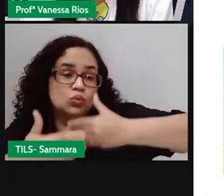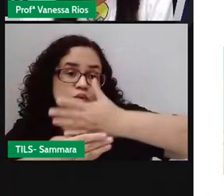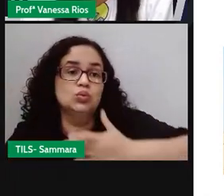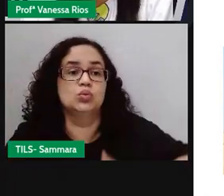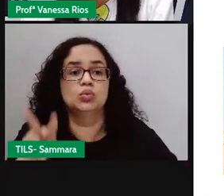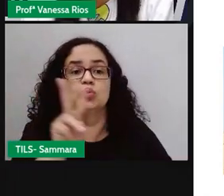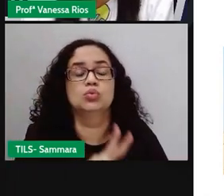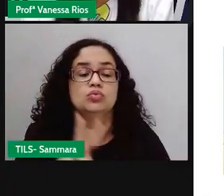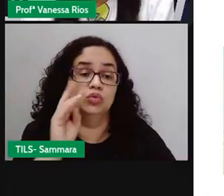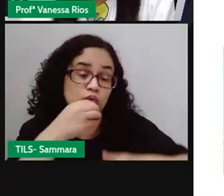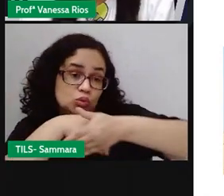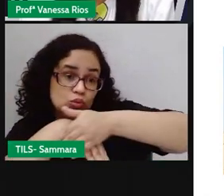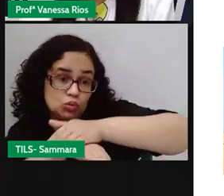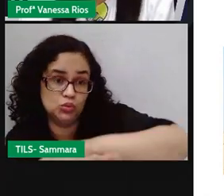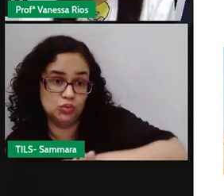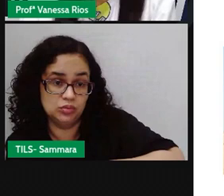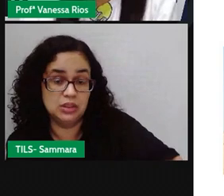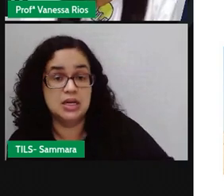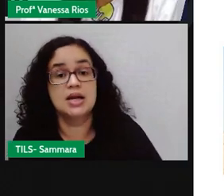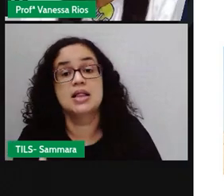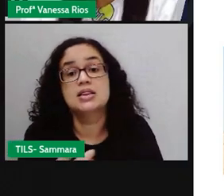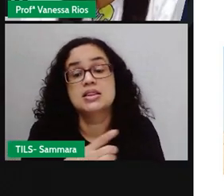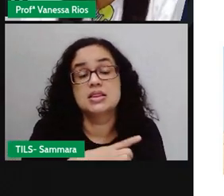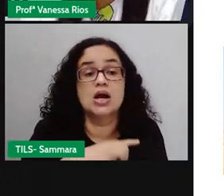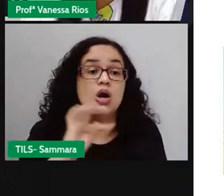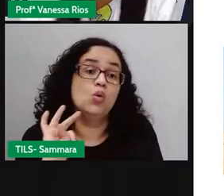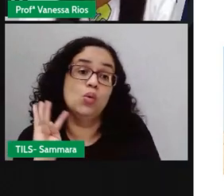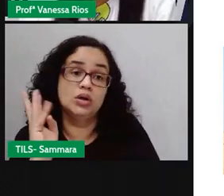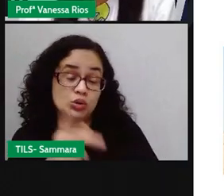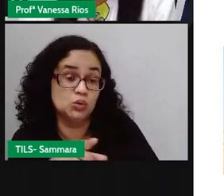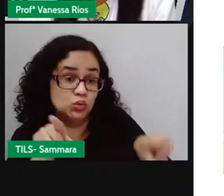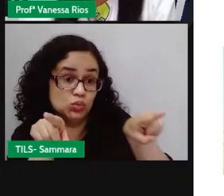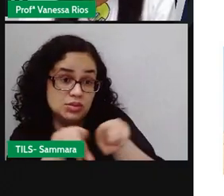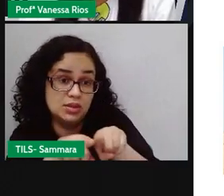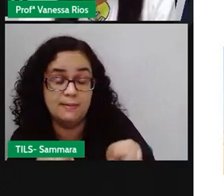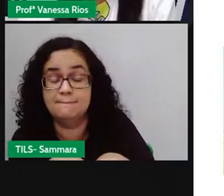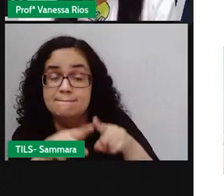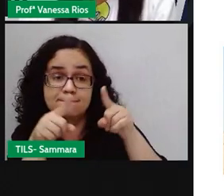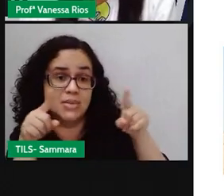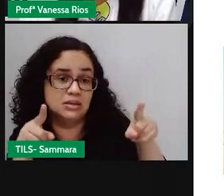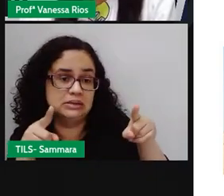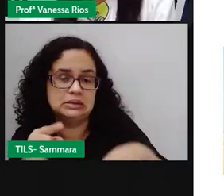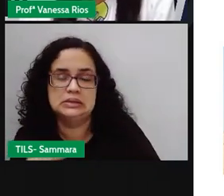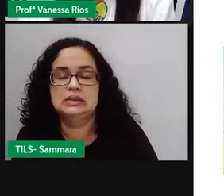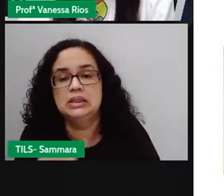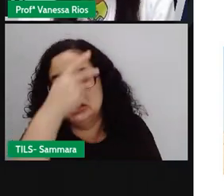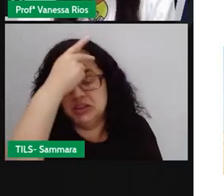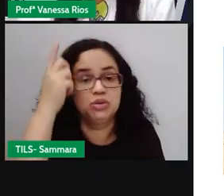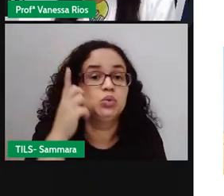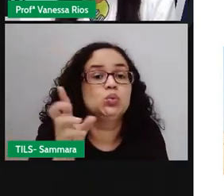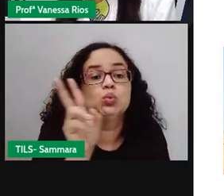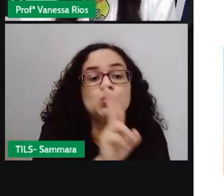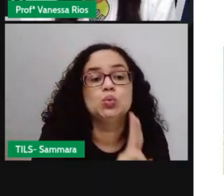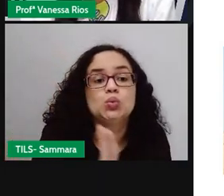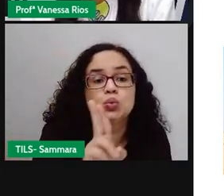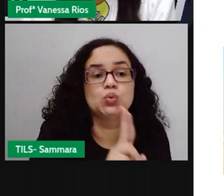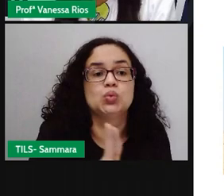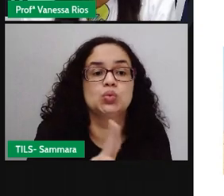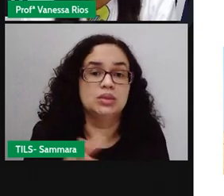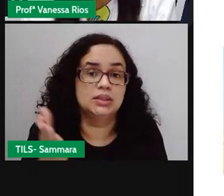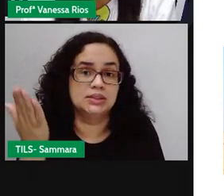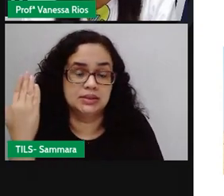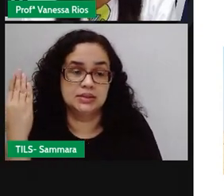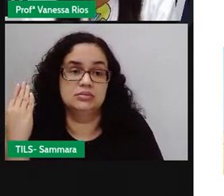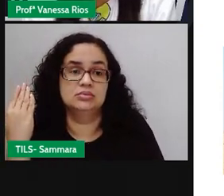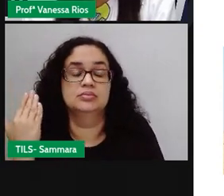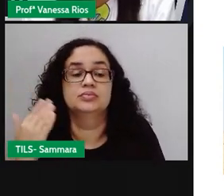dos costumes, que pertencem a todos também, mas nem todos vão poder fazer uso. São coisas que foram deixadas, né,